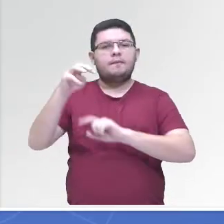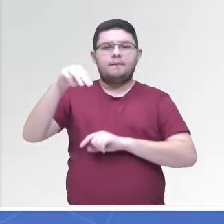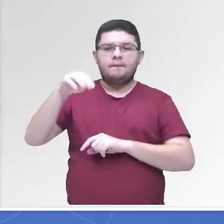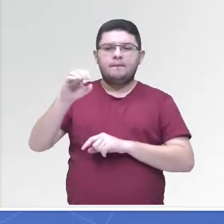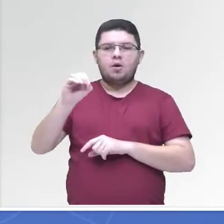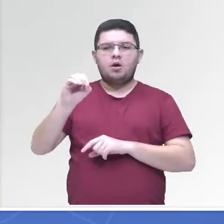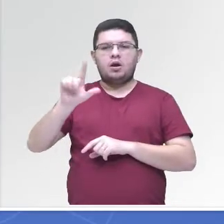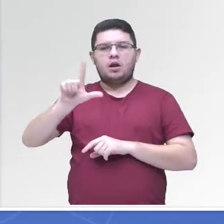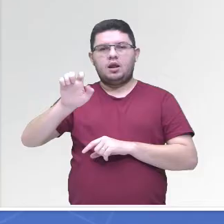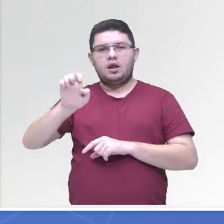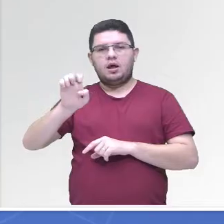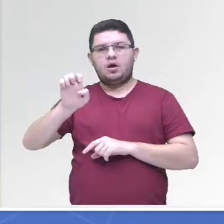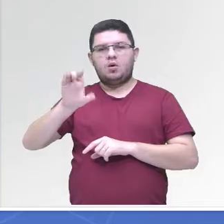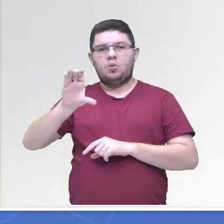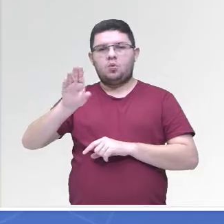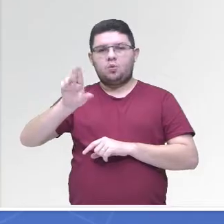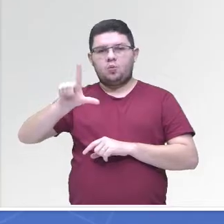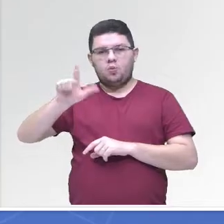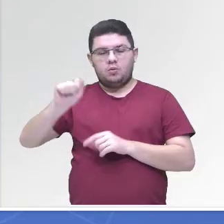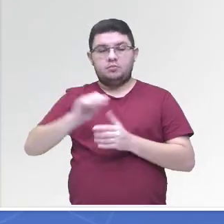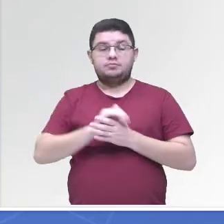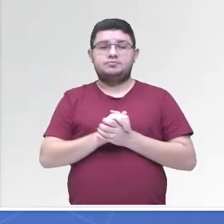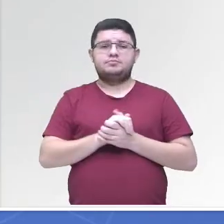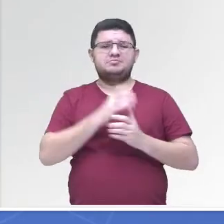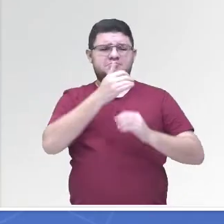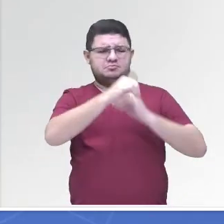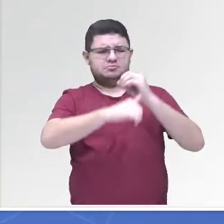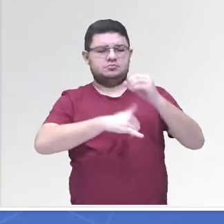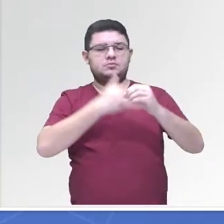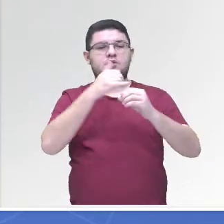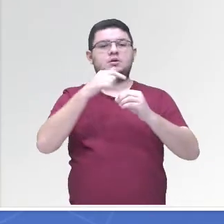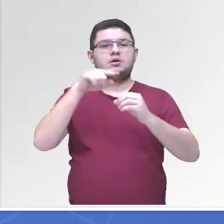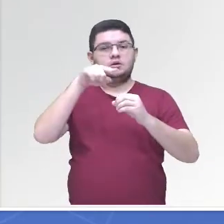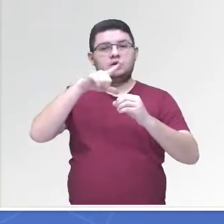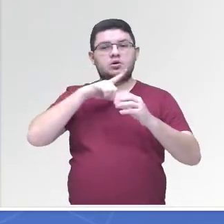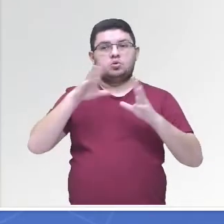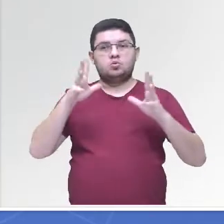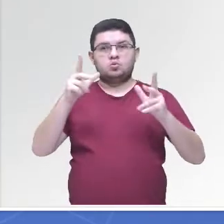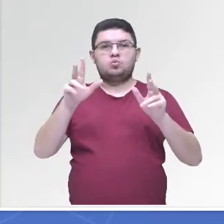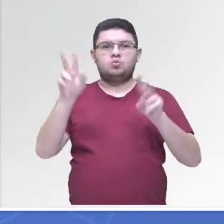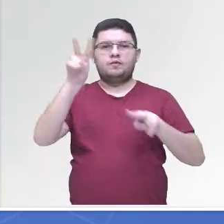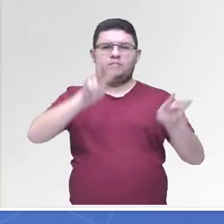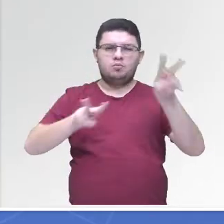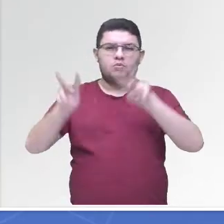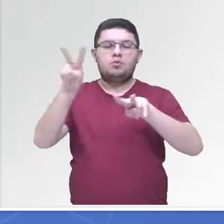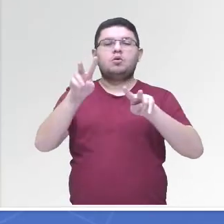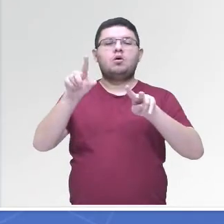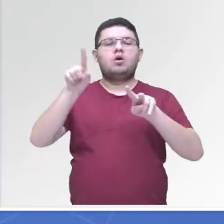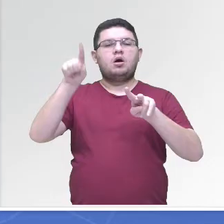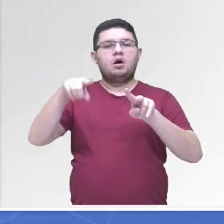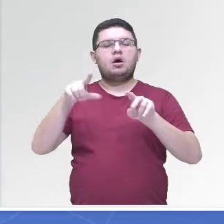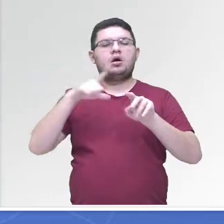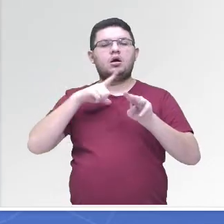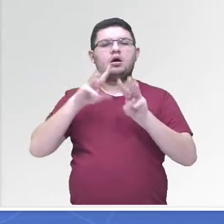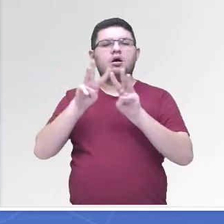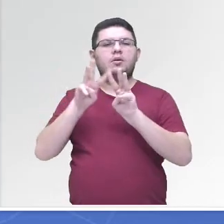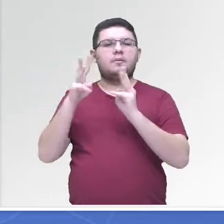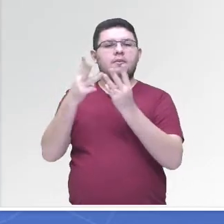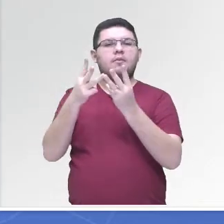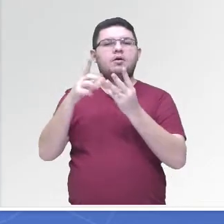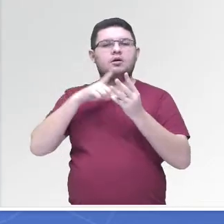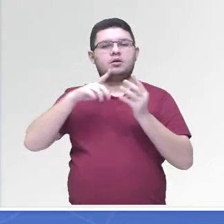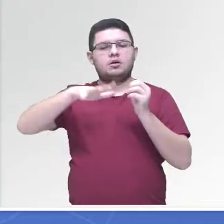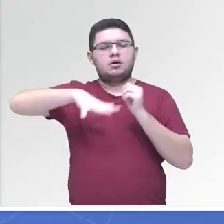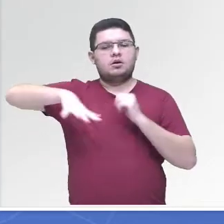que possui massa, como eu já comentei, né? O conceito de matéria, que possui massa e ocupa lugar no espaço, tá?